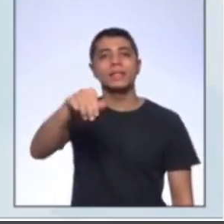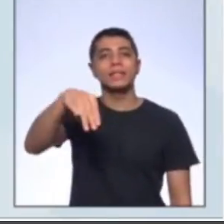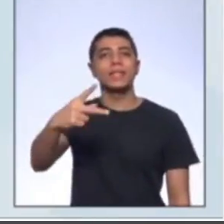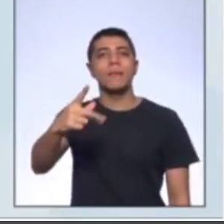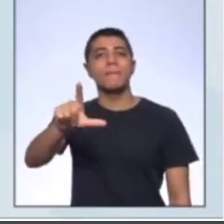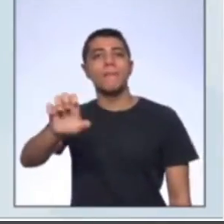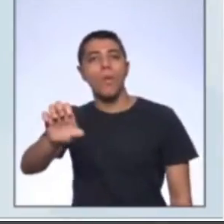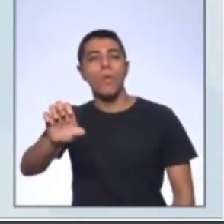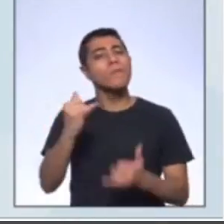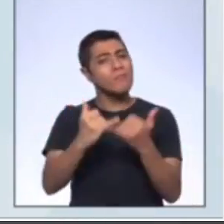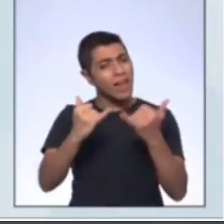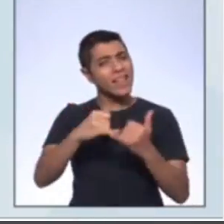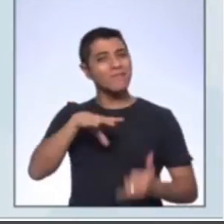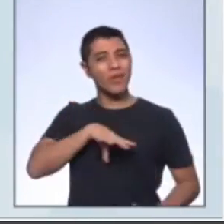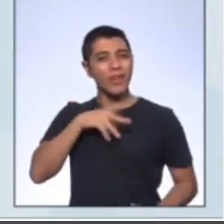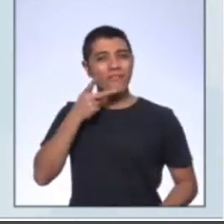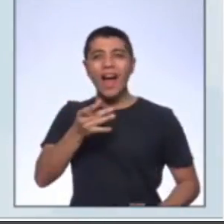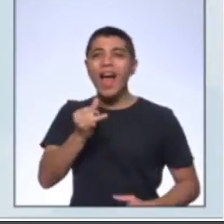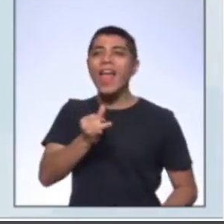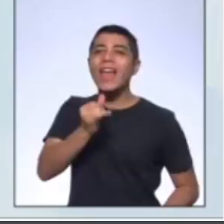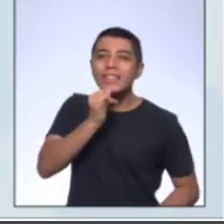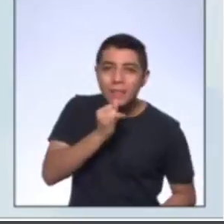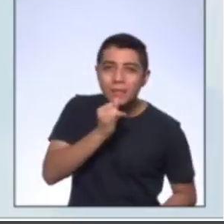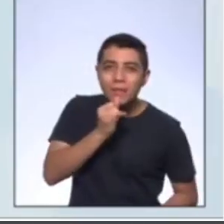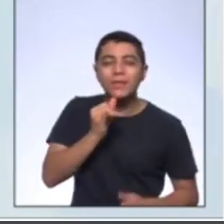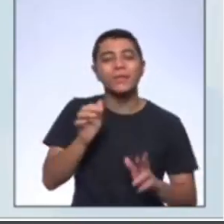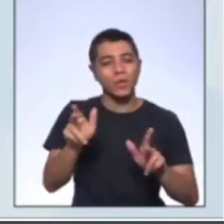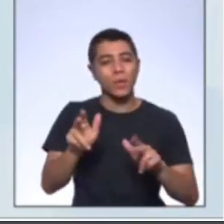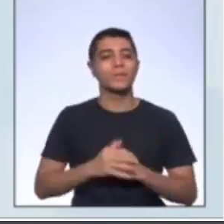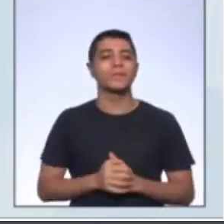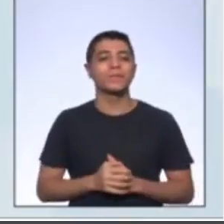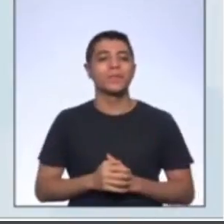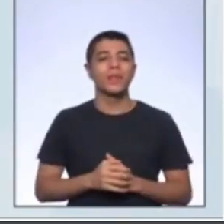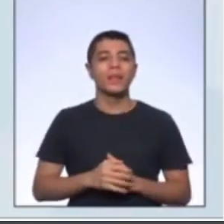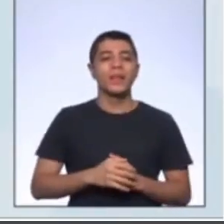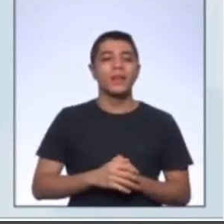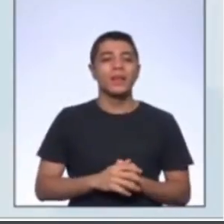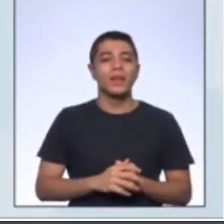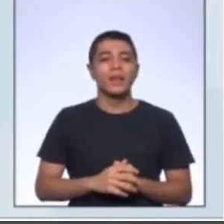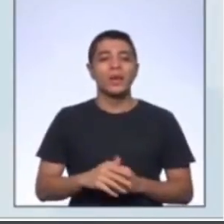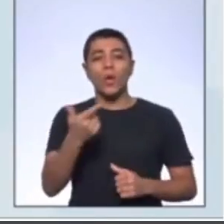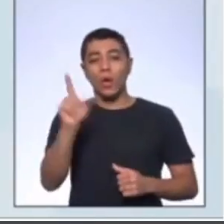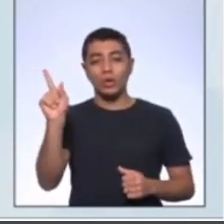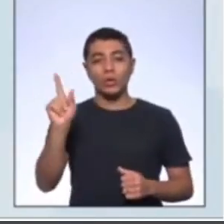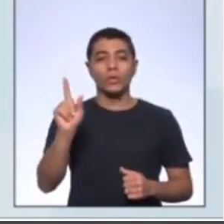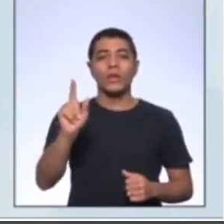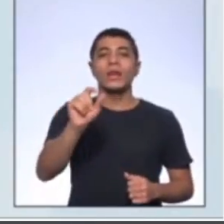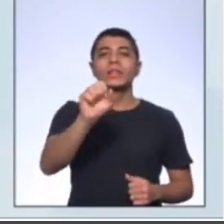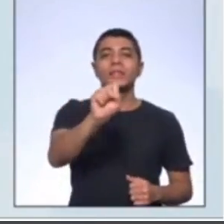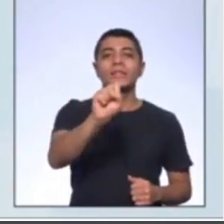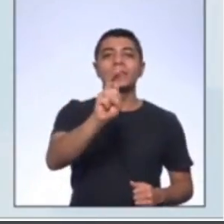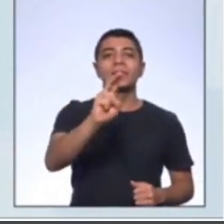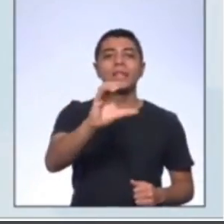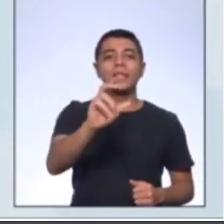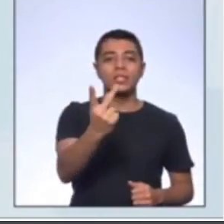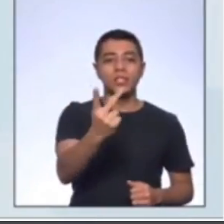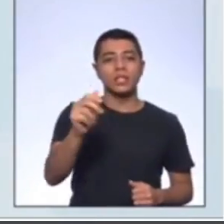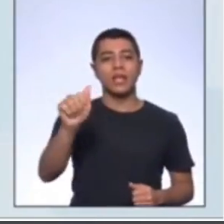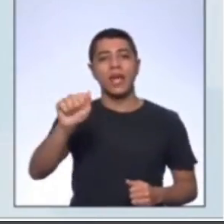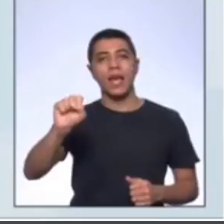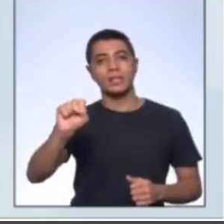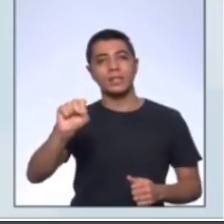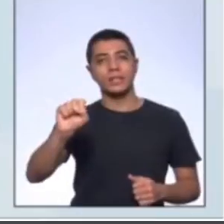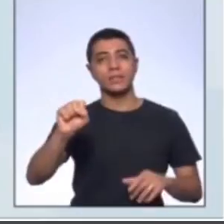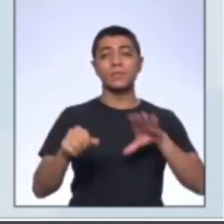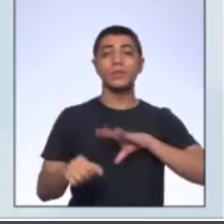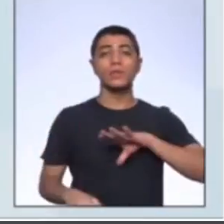in this case neste caso essa chance essa tal como e para assistir uma